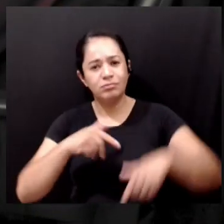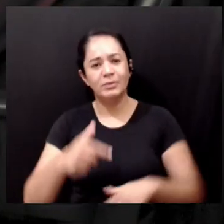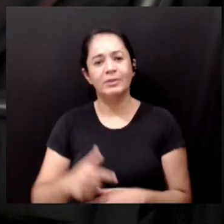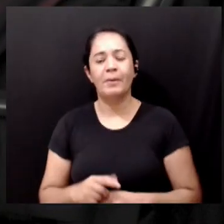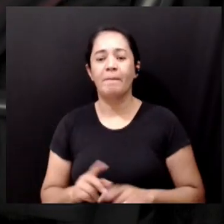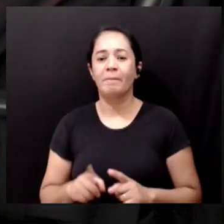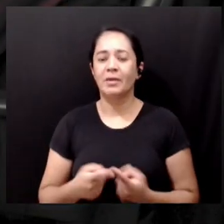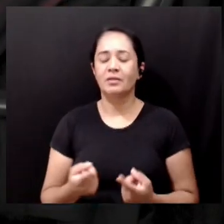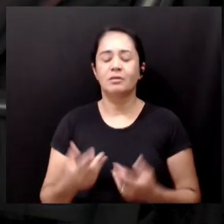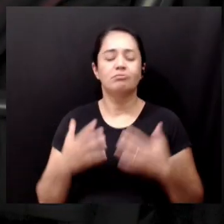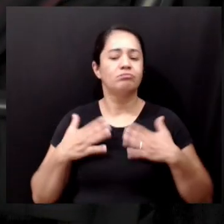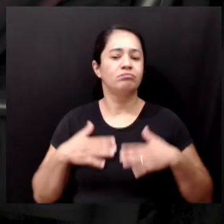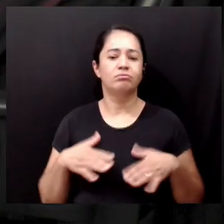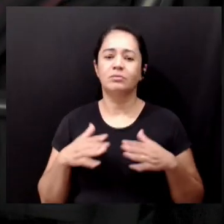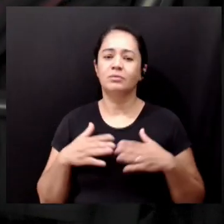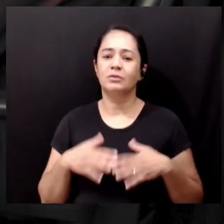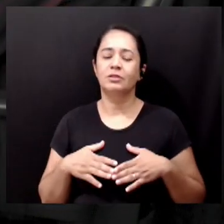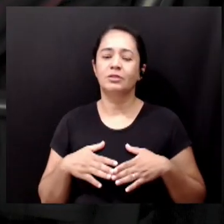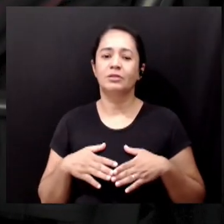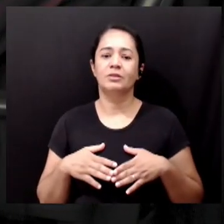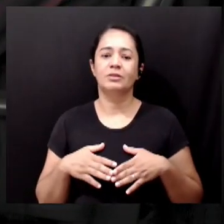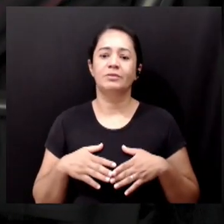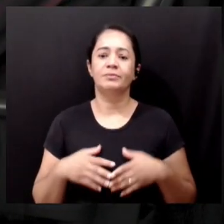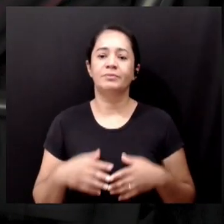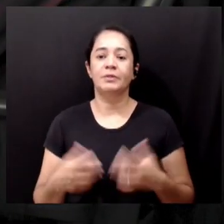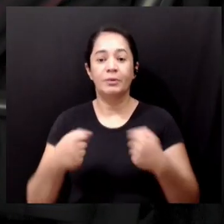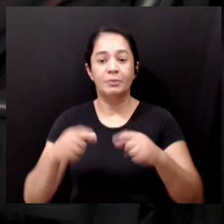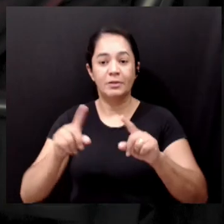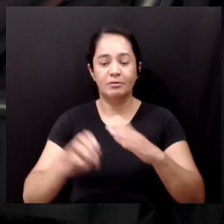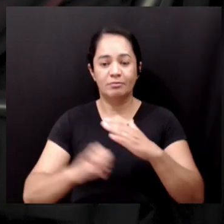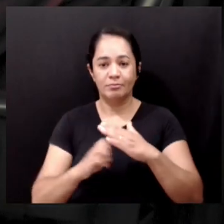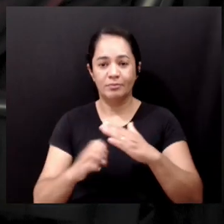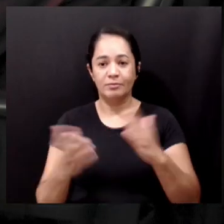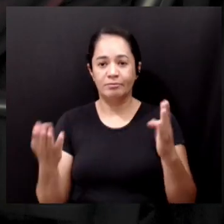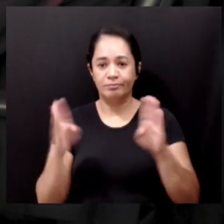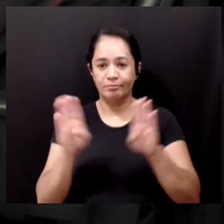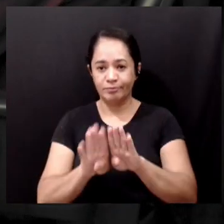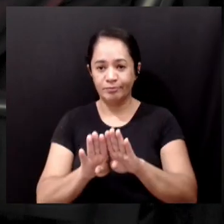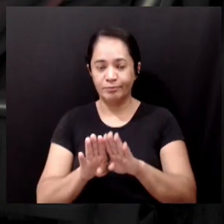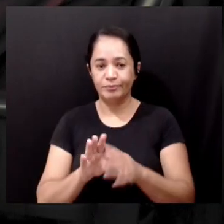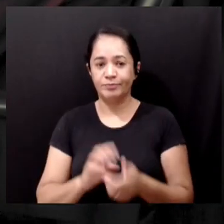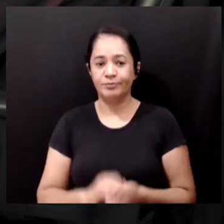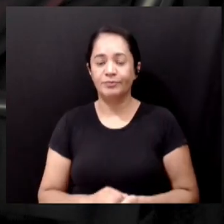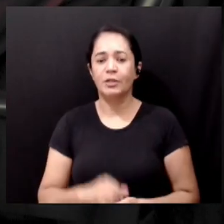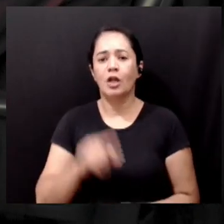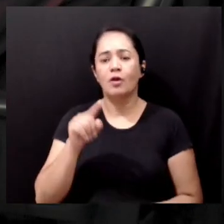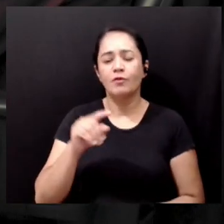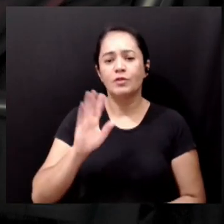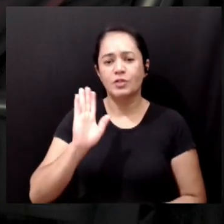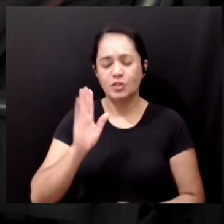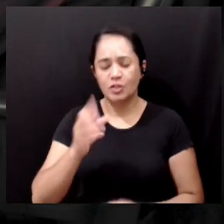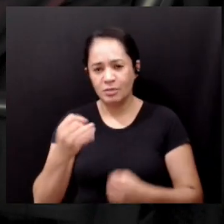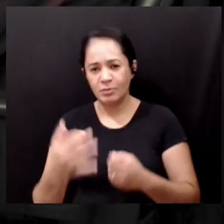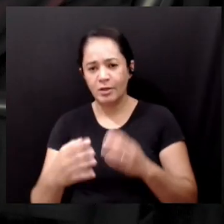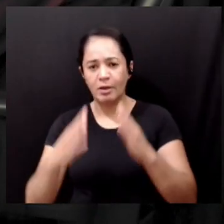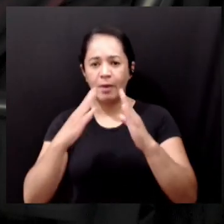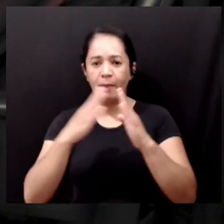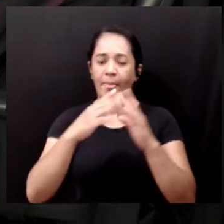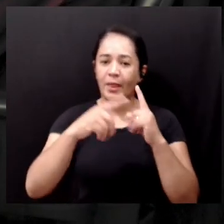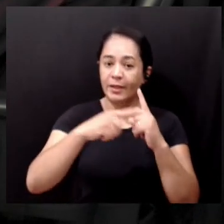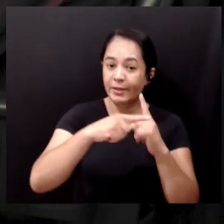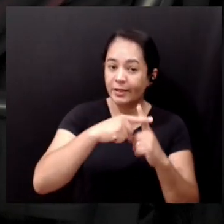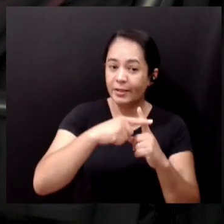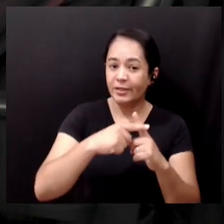então já não tem mais essa empresa. A gente falou do Guilherme na igreja, no Guilherme antes